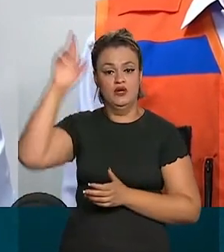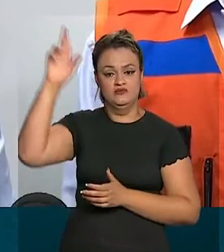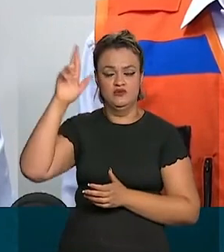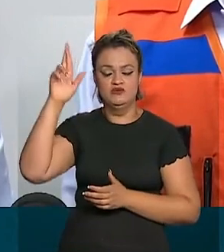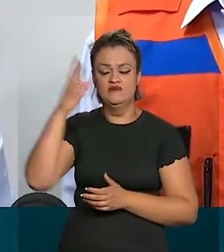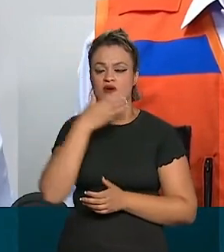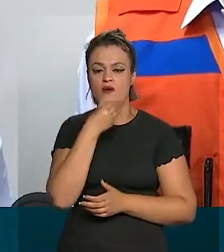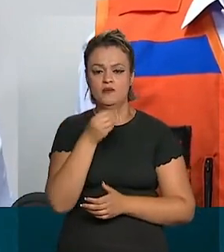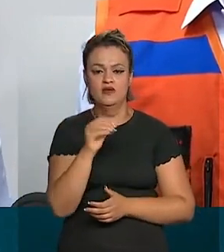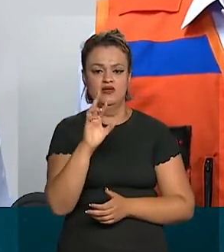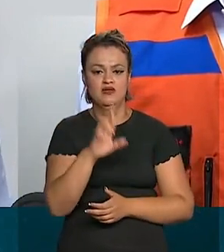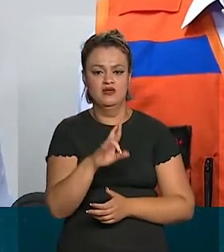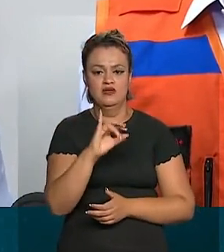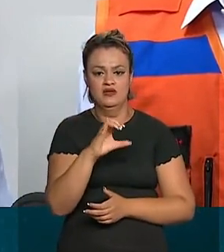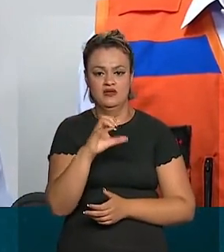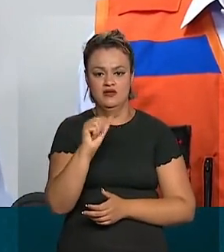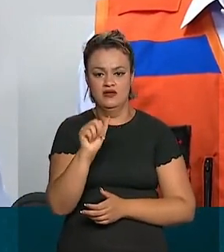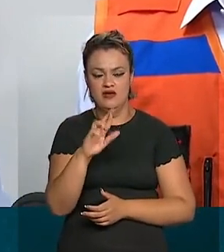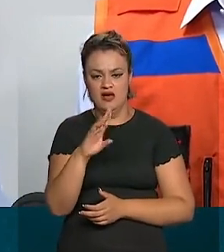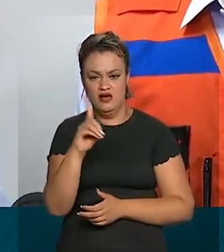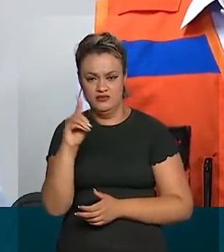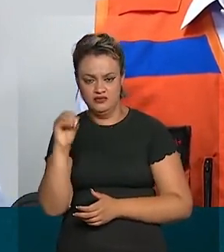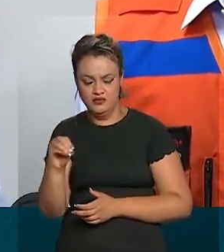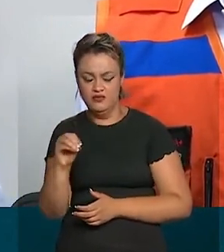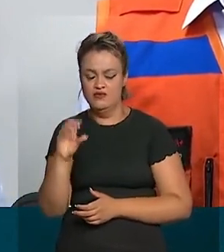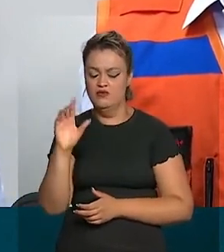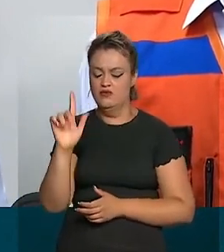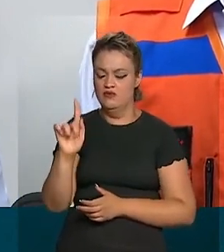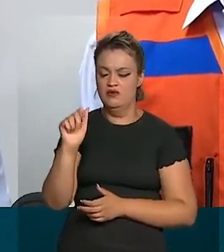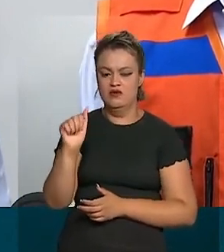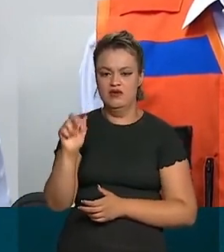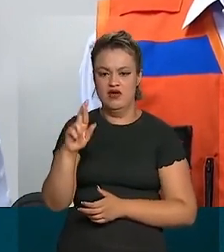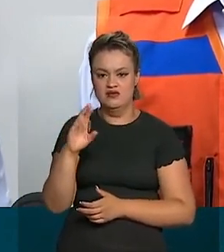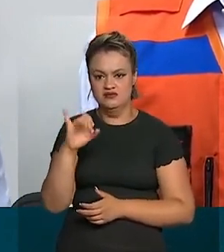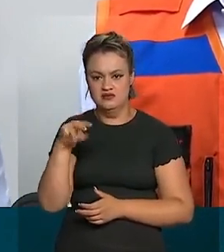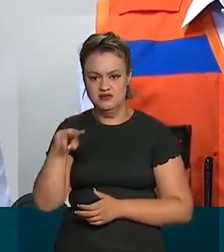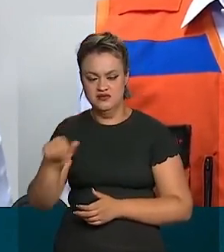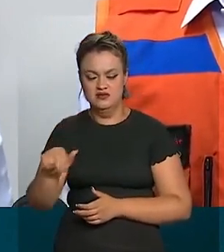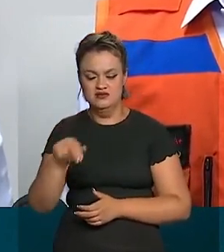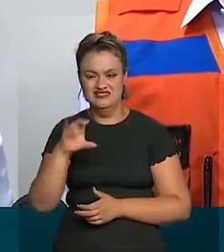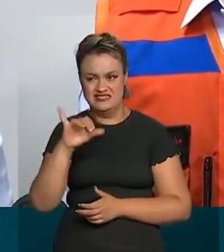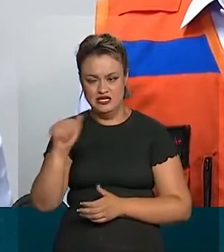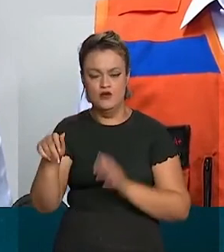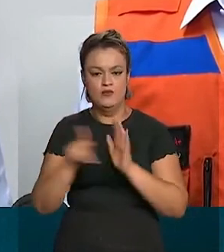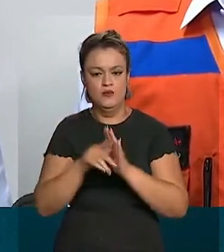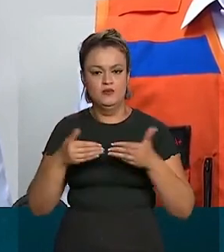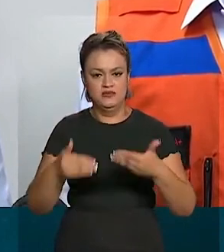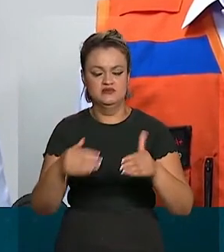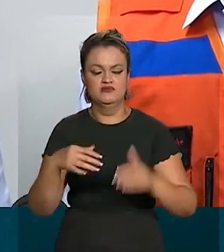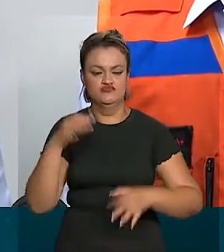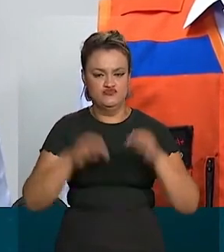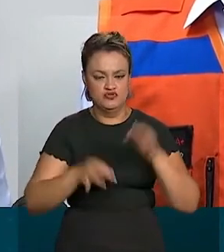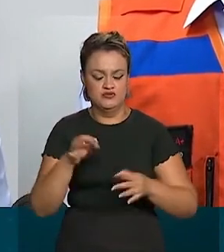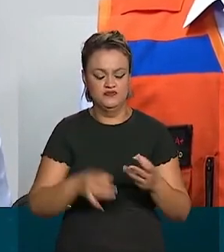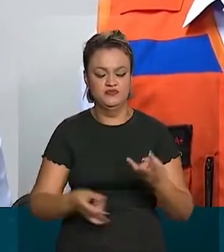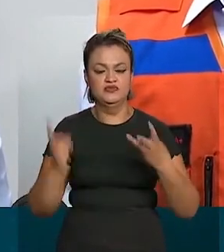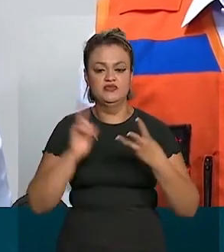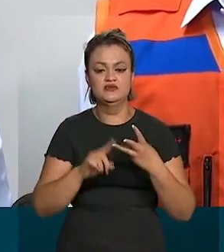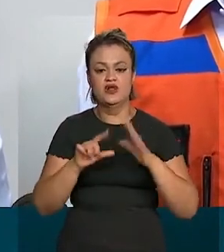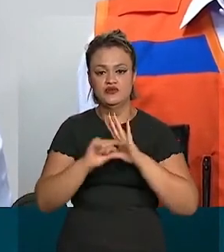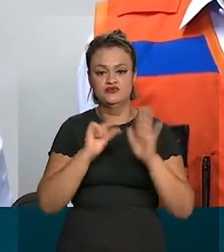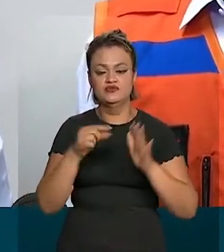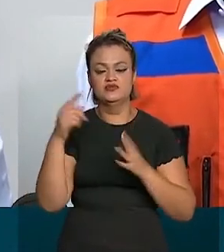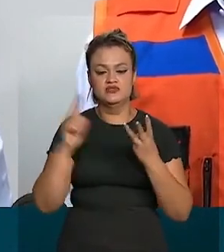interventor Ricardo Garcia Capelli, que é o secretário executivo do Ministério da Justiça. Artigo 3º. As atribuições